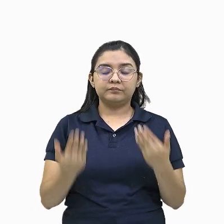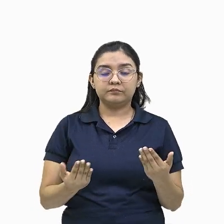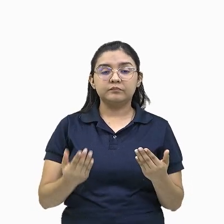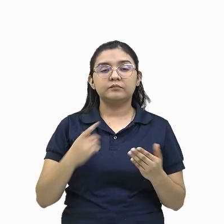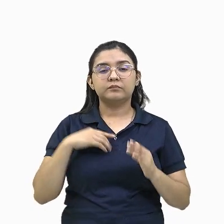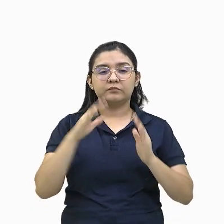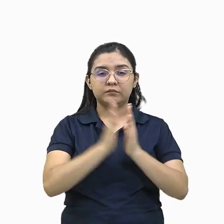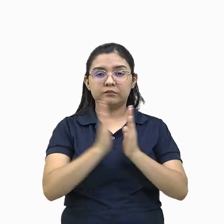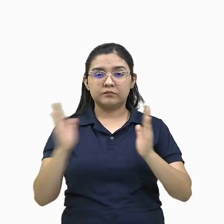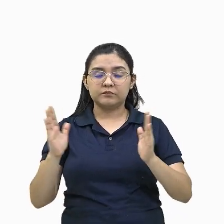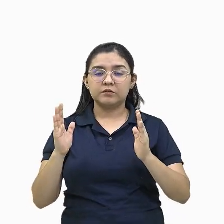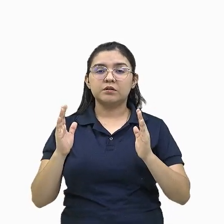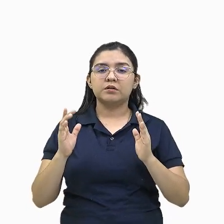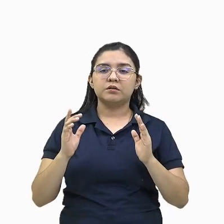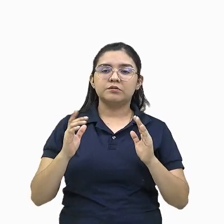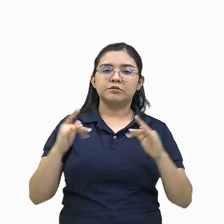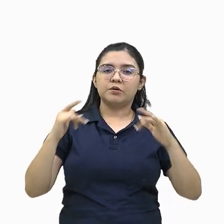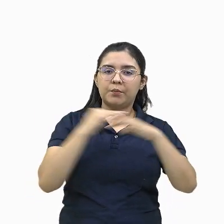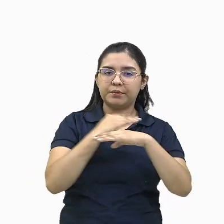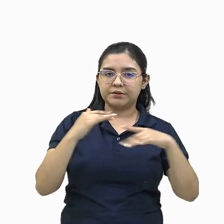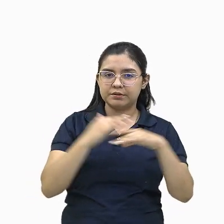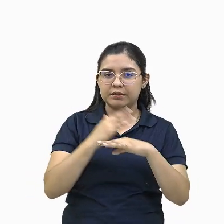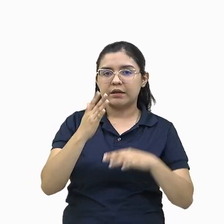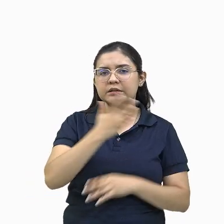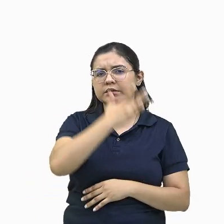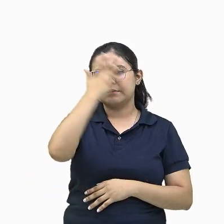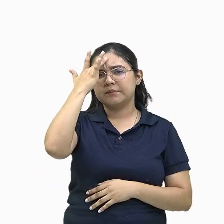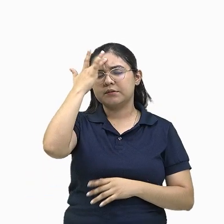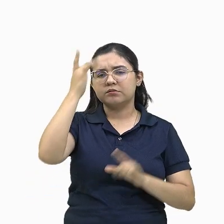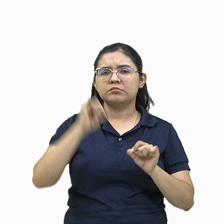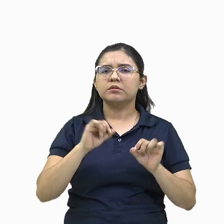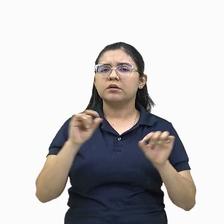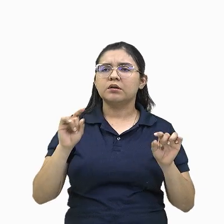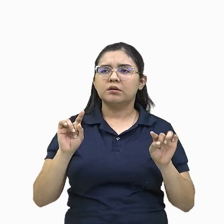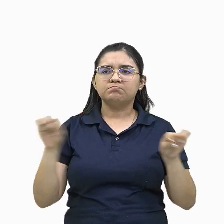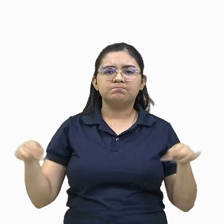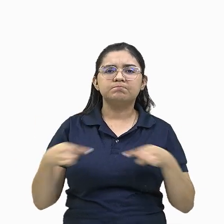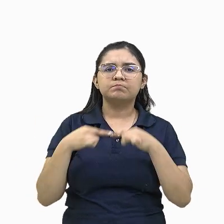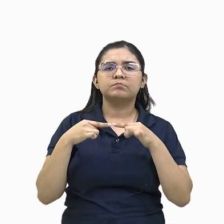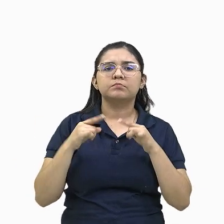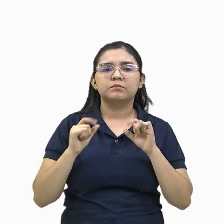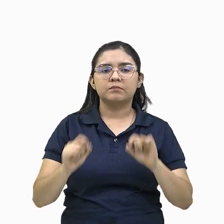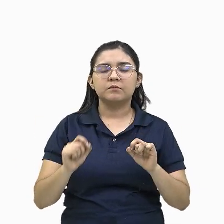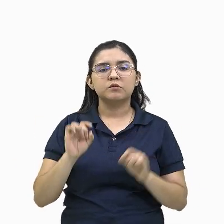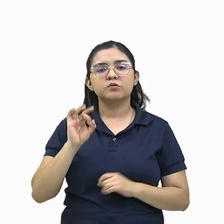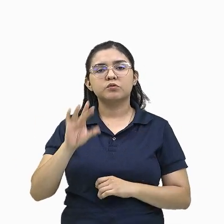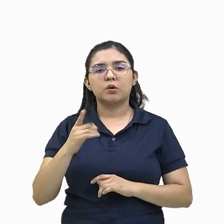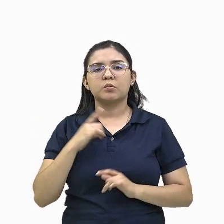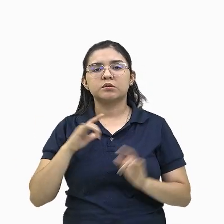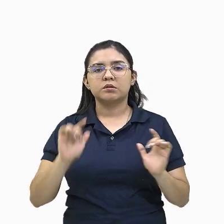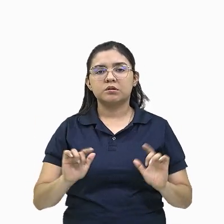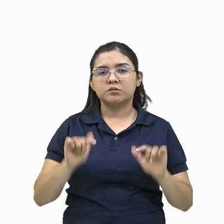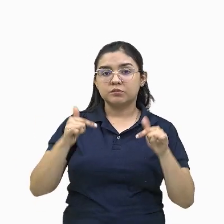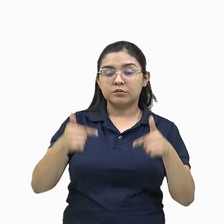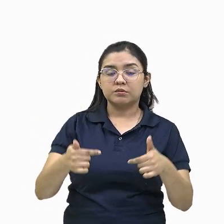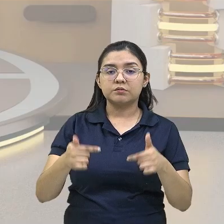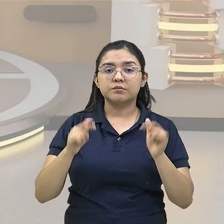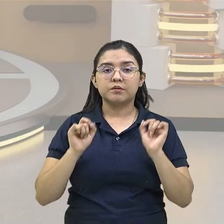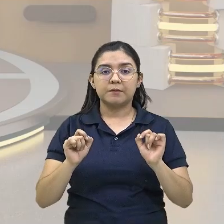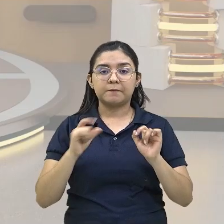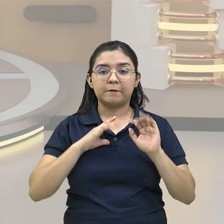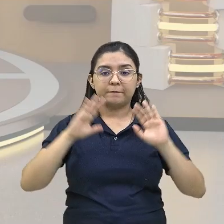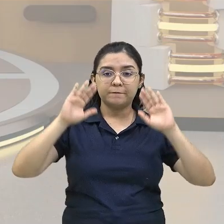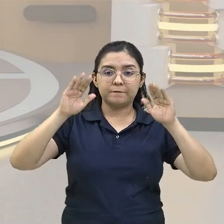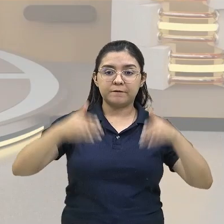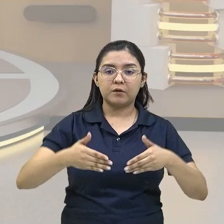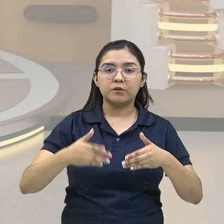esse processo de urbanização, né, as pessoas elas acabam ligando esse processo de urbanização apenas com as atividades voltadas